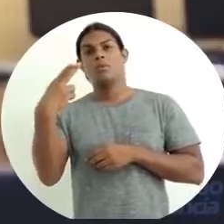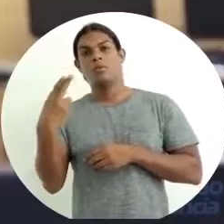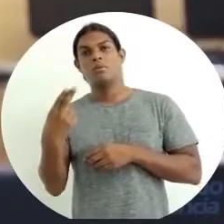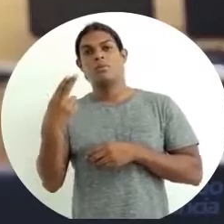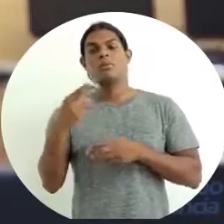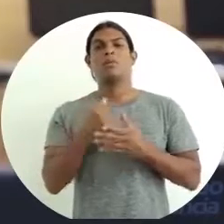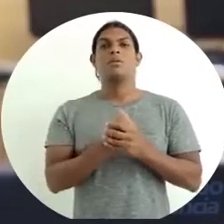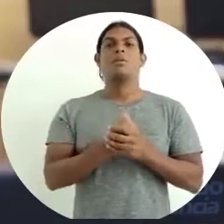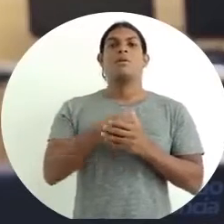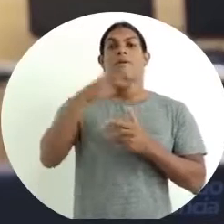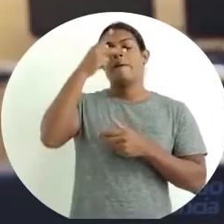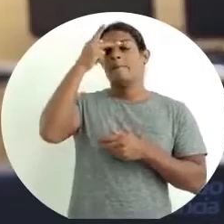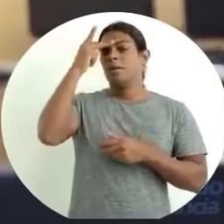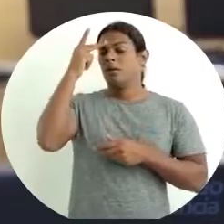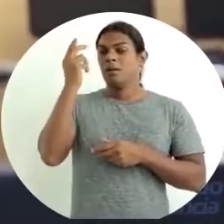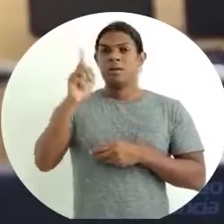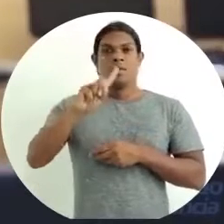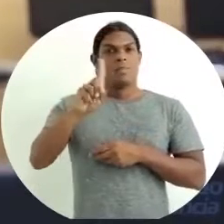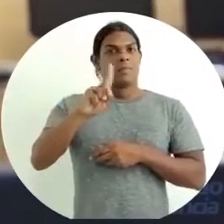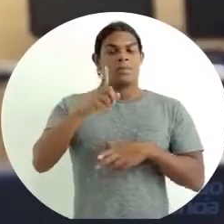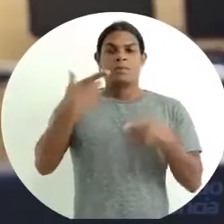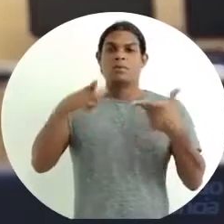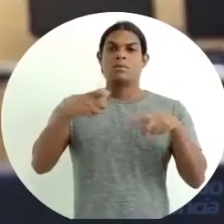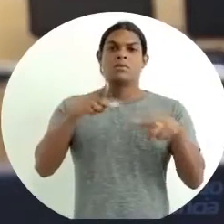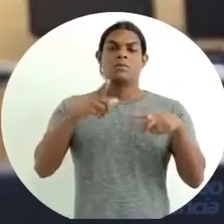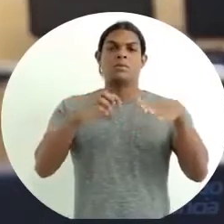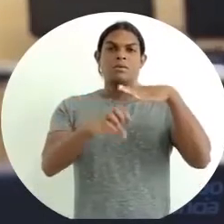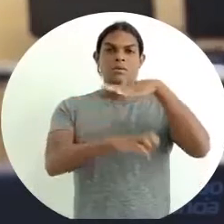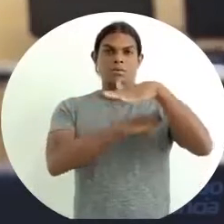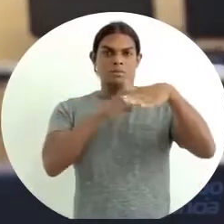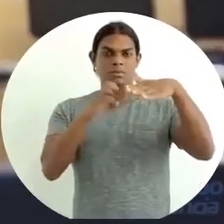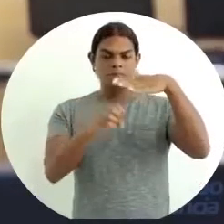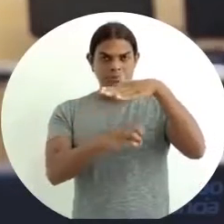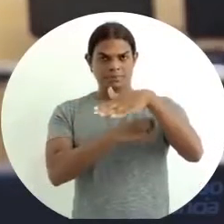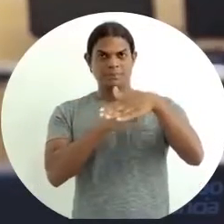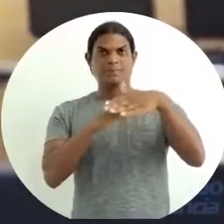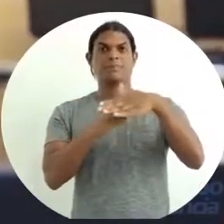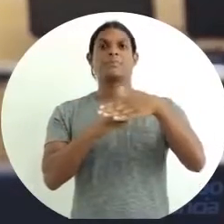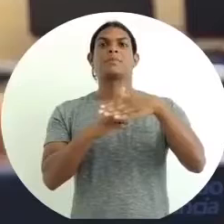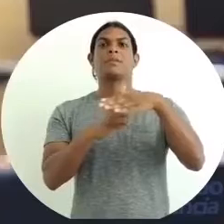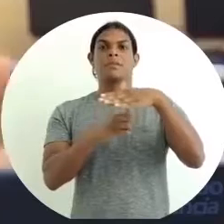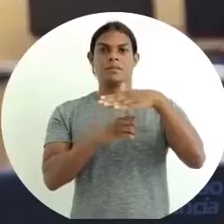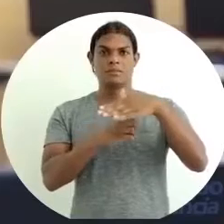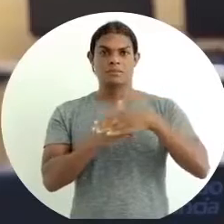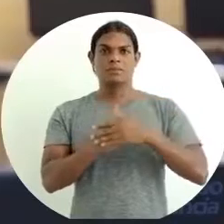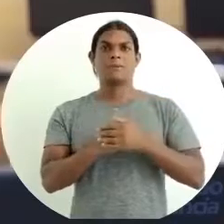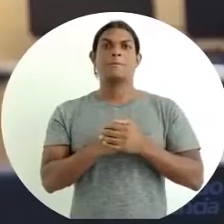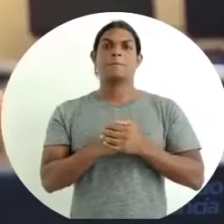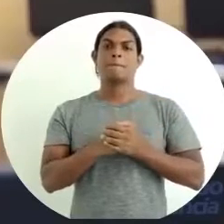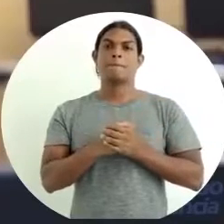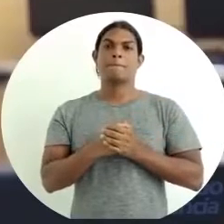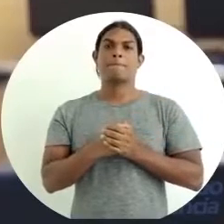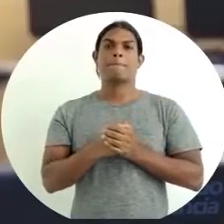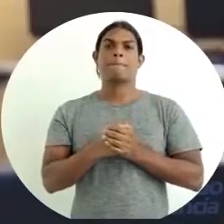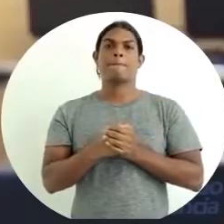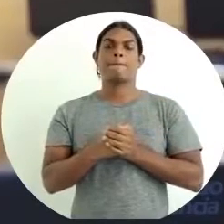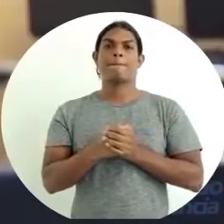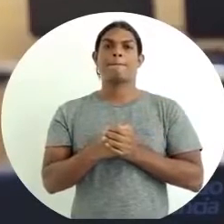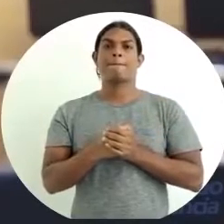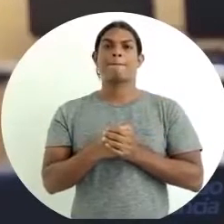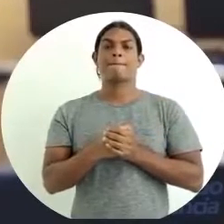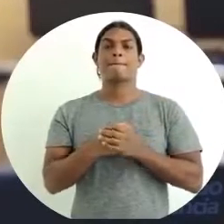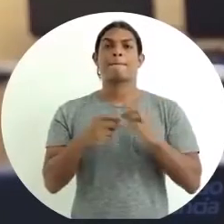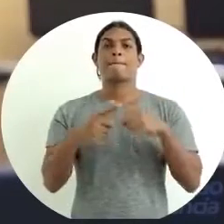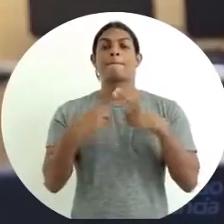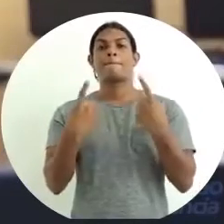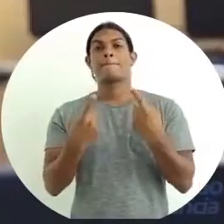não sendo empregado, é um trabalhador que não está vinculado, não tem vínculo empregatício, é um trabalhador autônomo, um avulso, mas